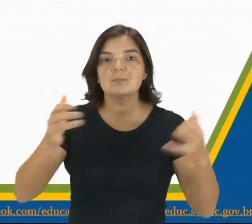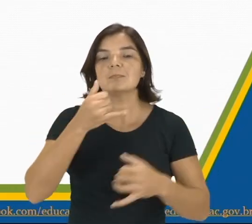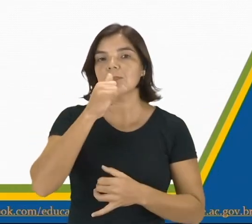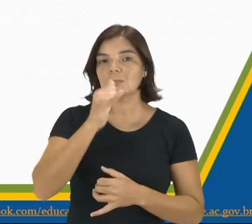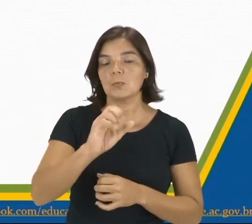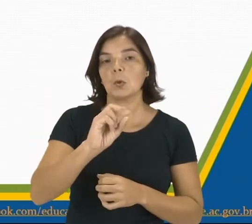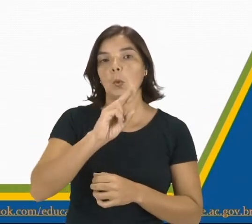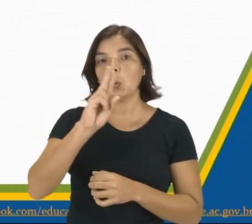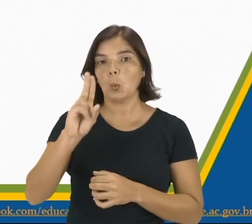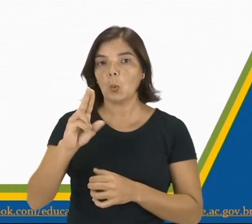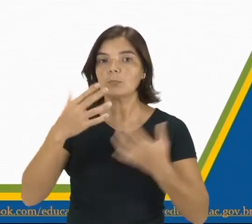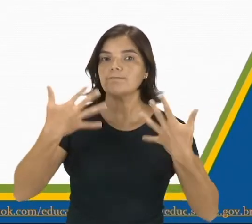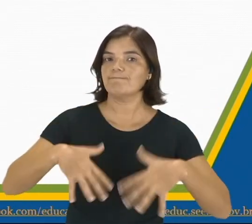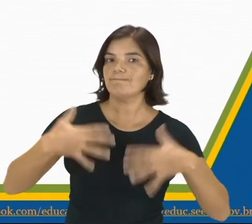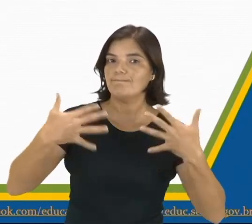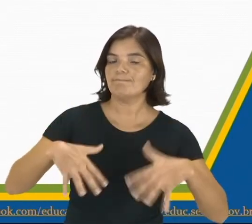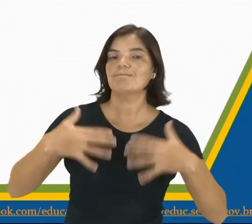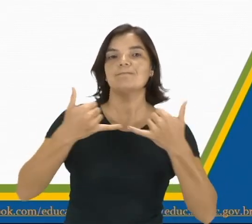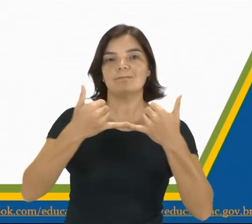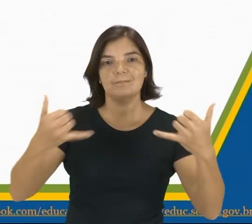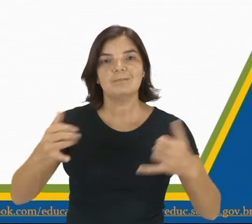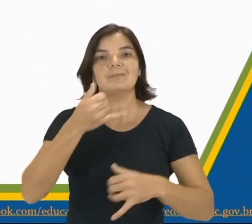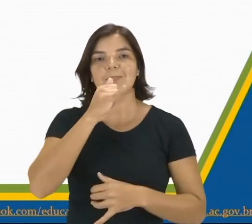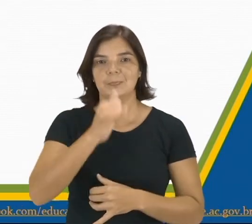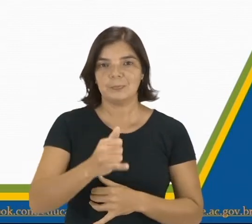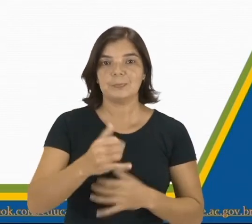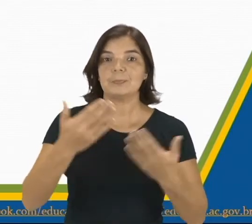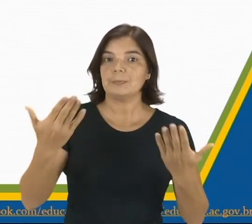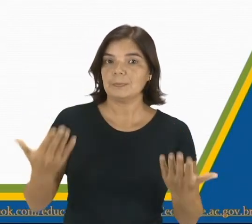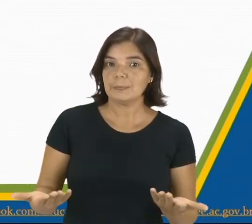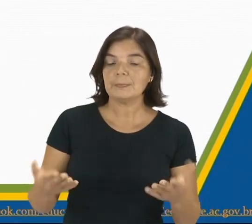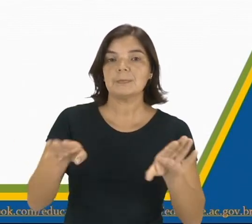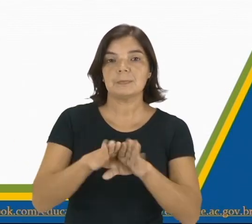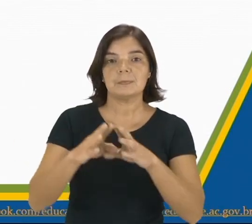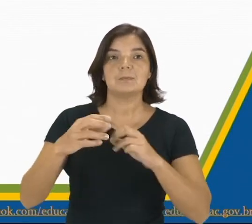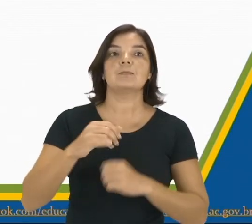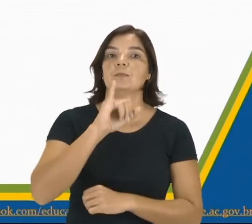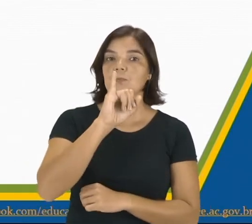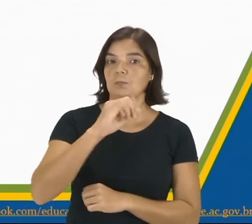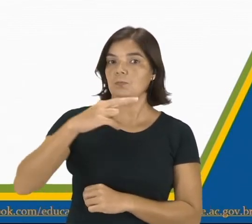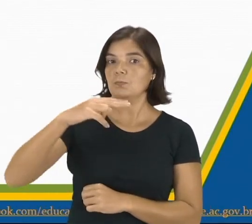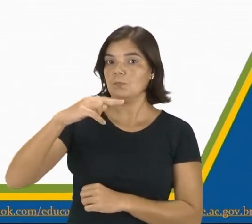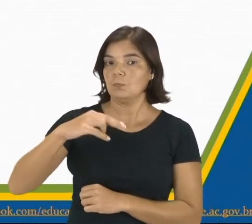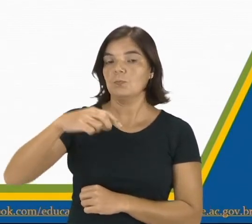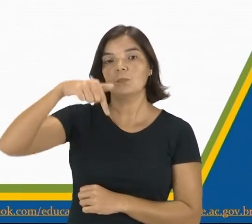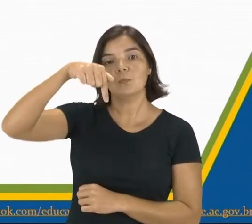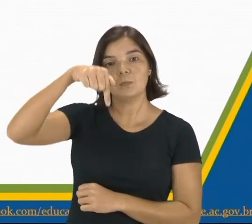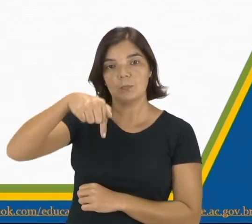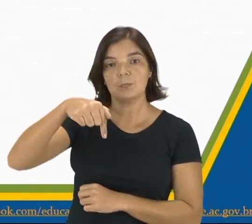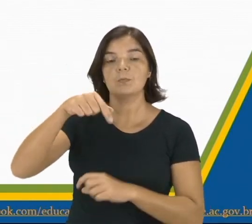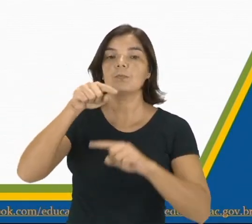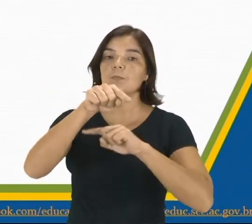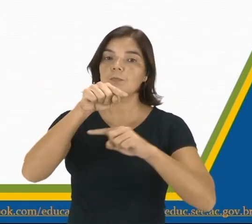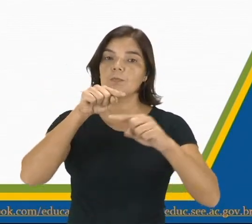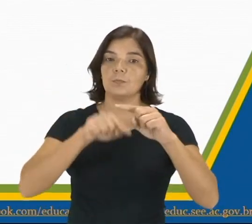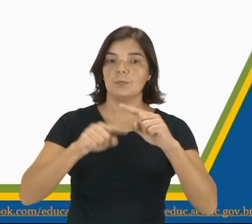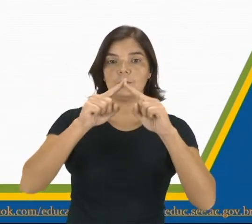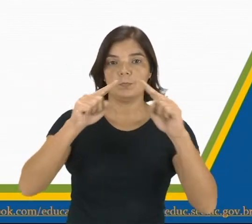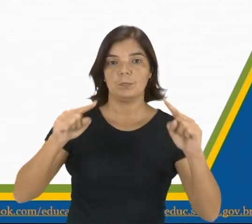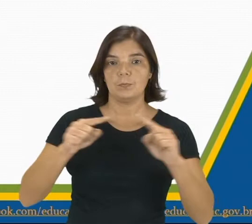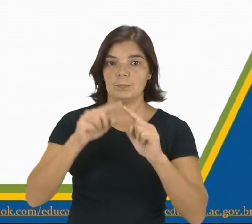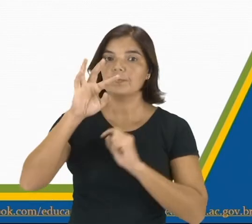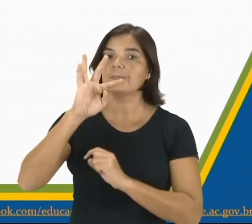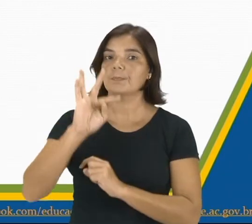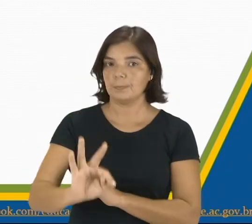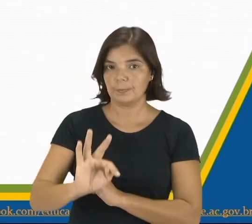ou da intensidade da corrente elétrica. I igual ao módulo da carga elétrica, dividido pela